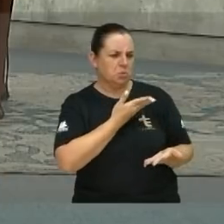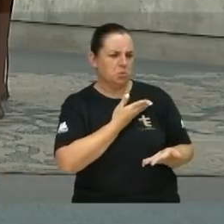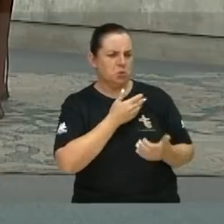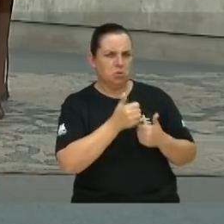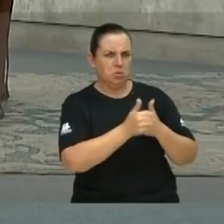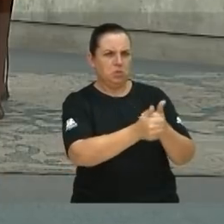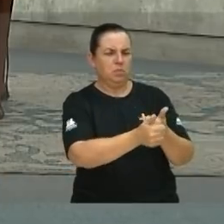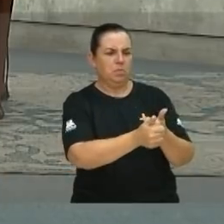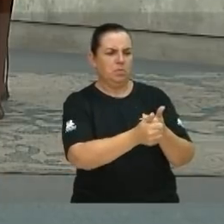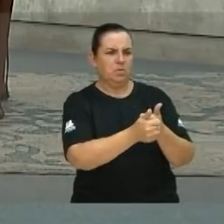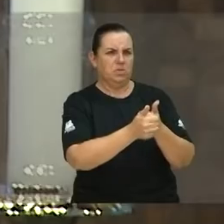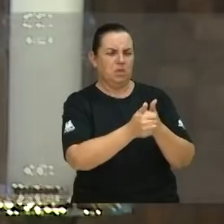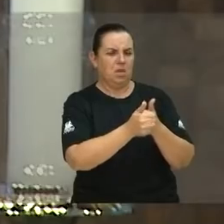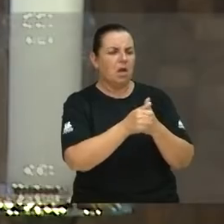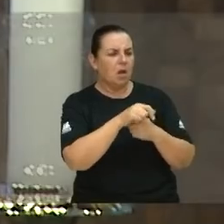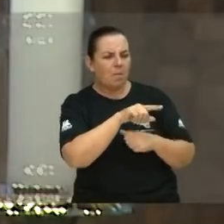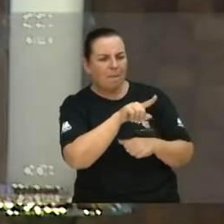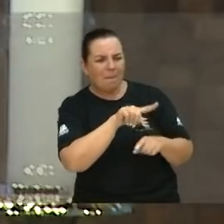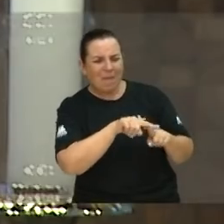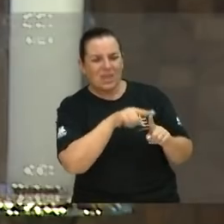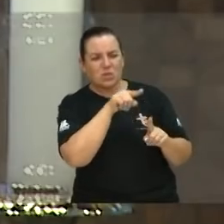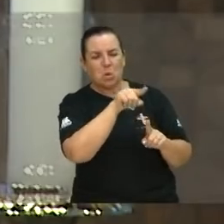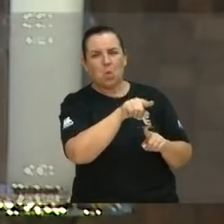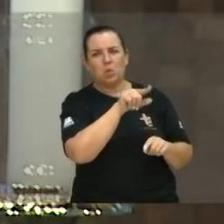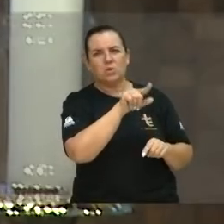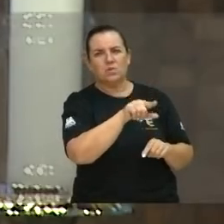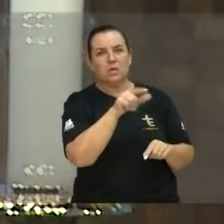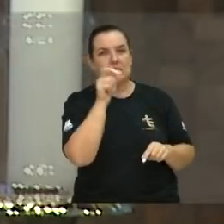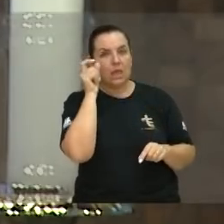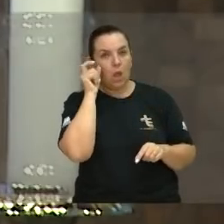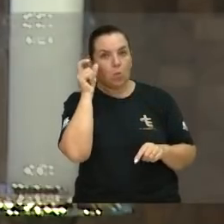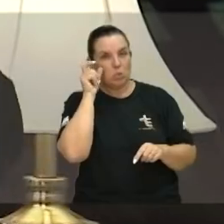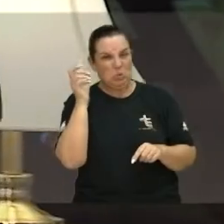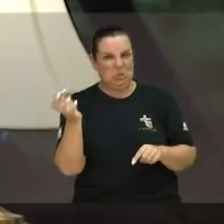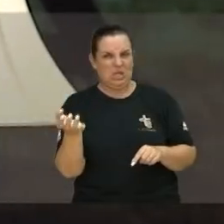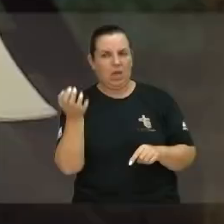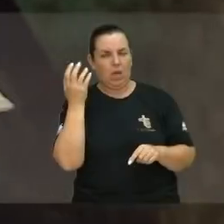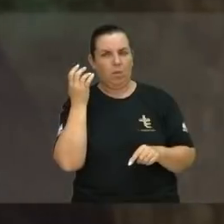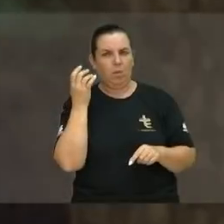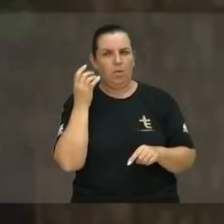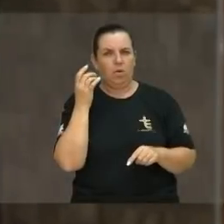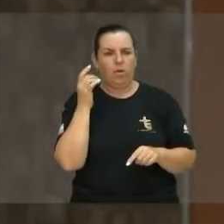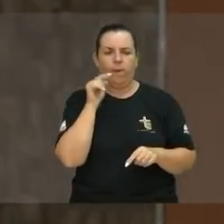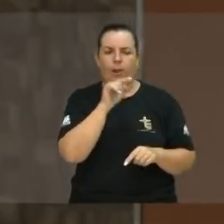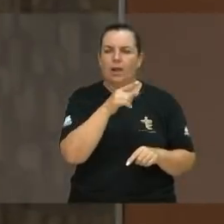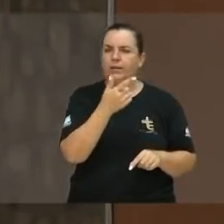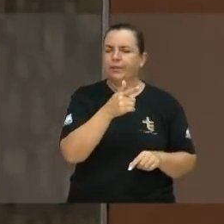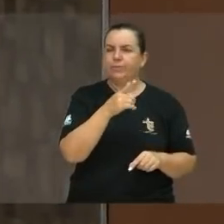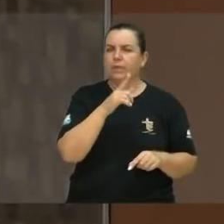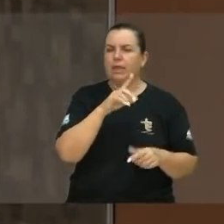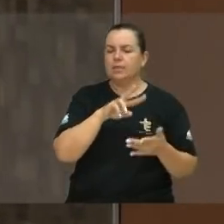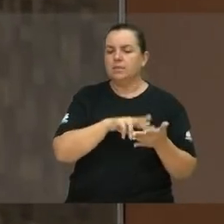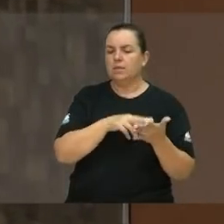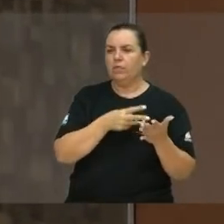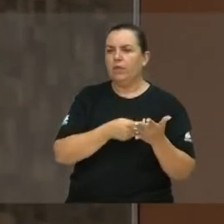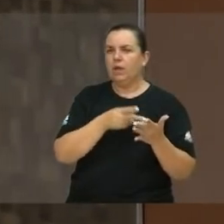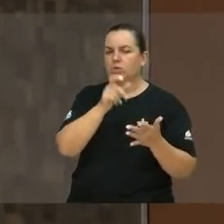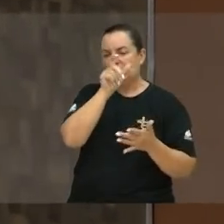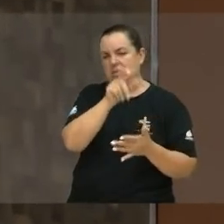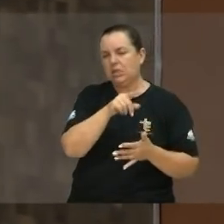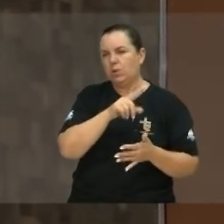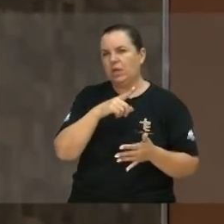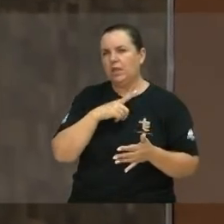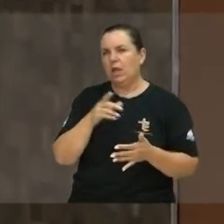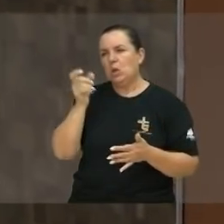no entanto um de vós é um diabo diabo aqui não tem o sentido de ser alguém